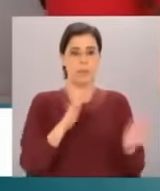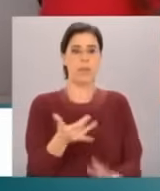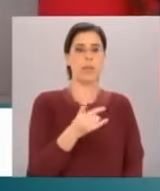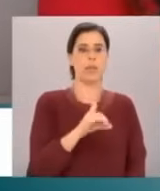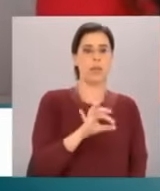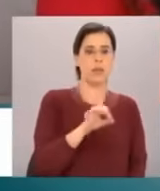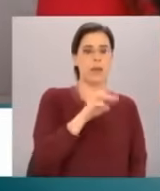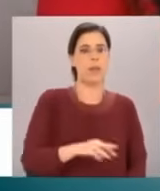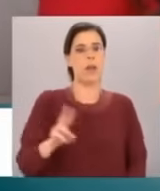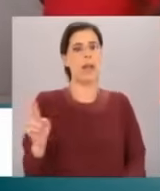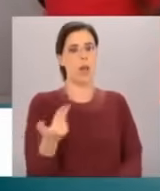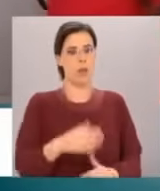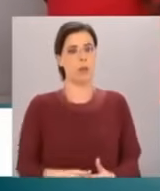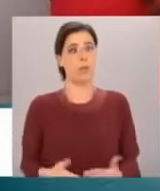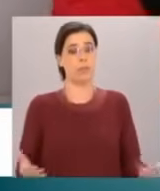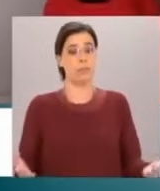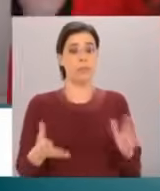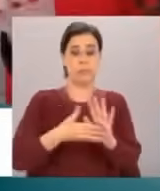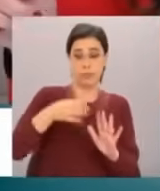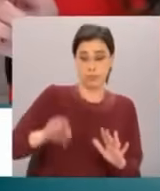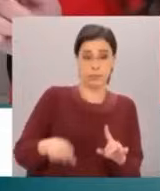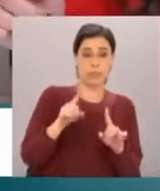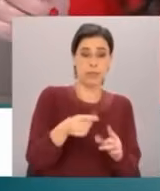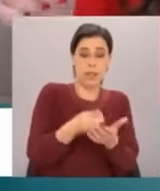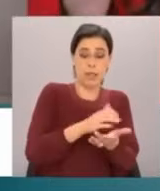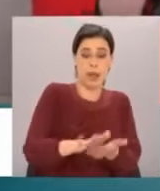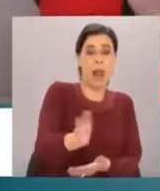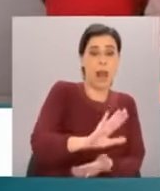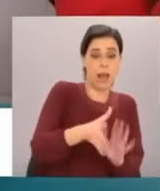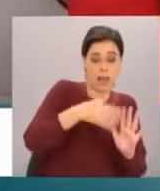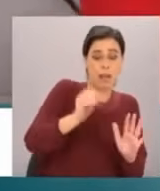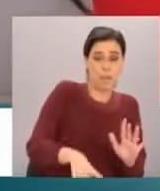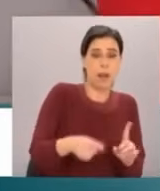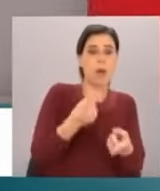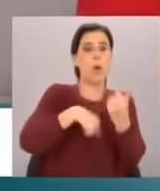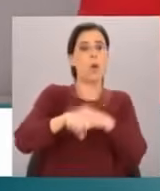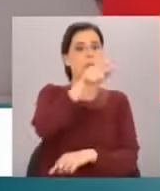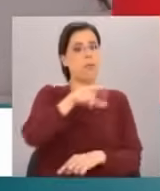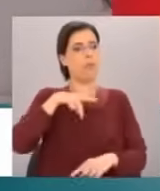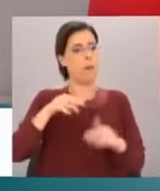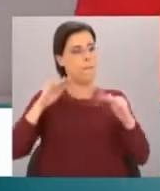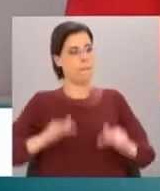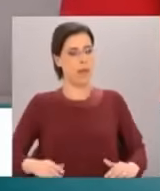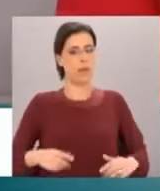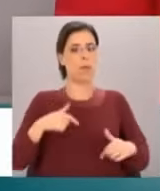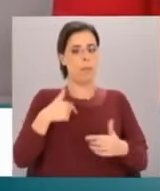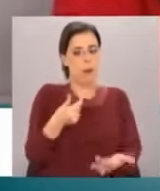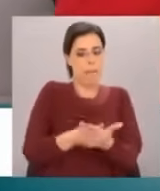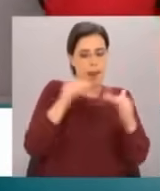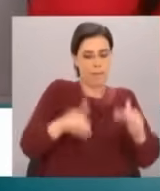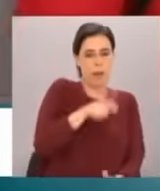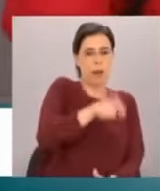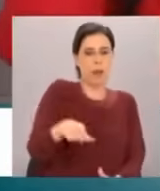de 268 milhões de euros ao eliminarmos estas intenções estamos de facto a aliviar os portugueses o bolso das famílias